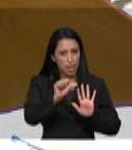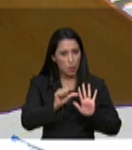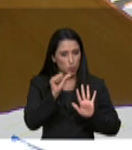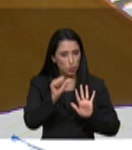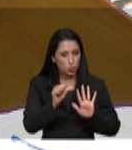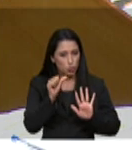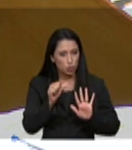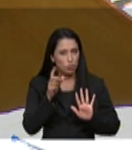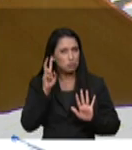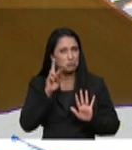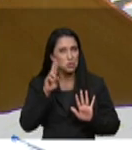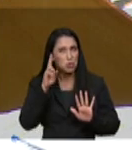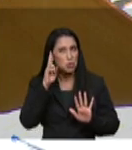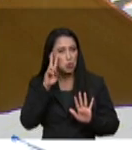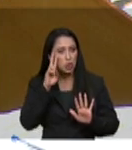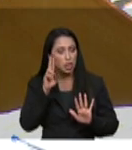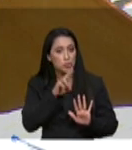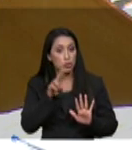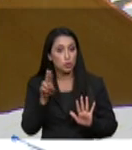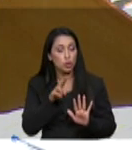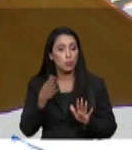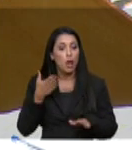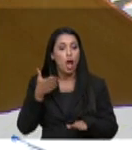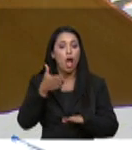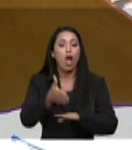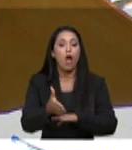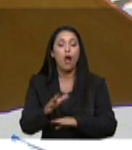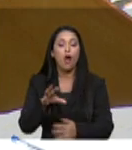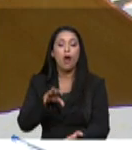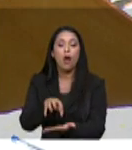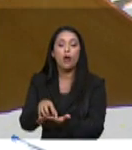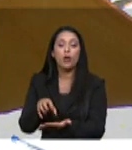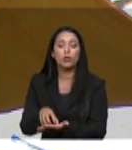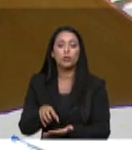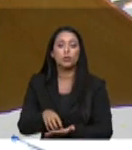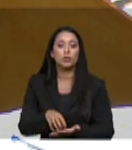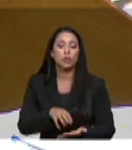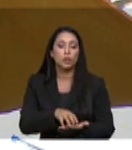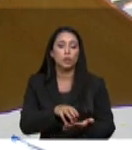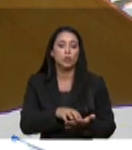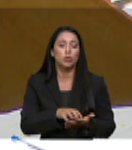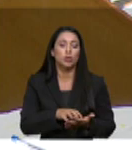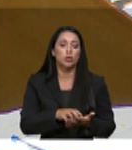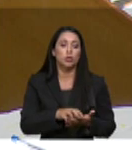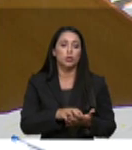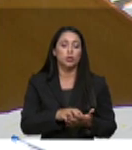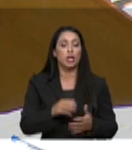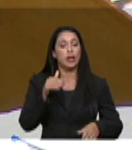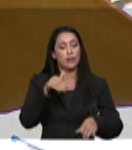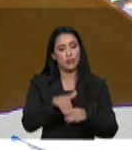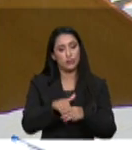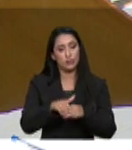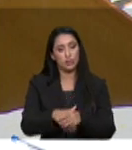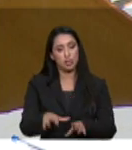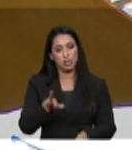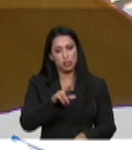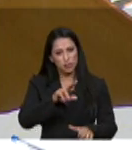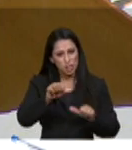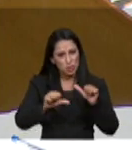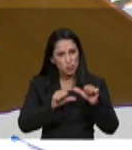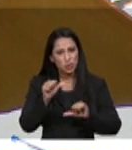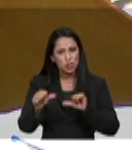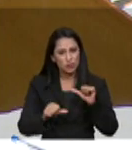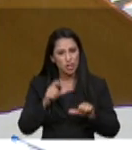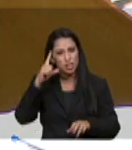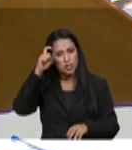me recordo o número dela que permite acesso a órgãos de uma e várias vários outros aspectos da votação e vocês